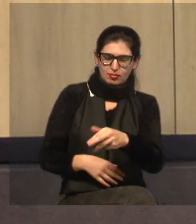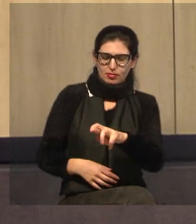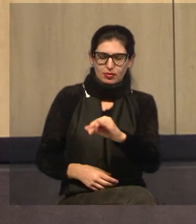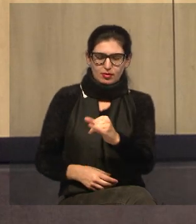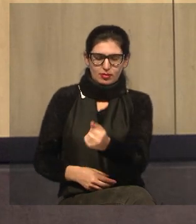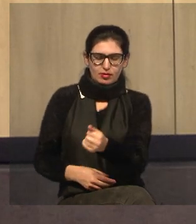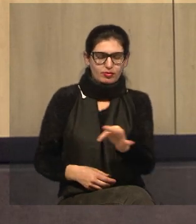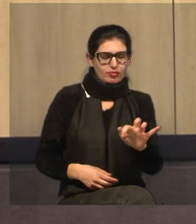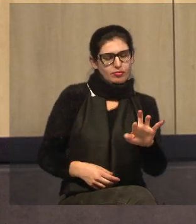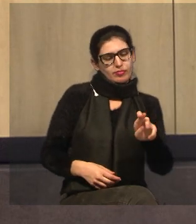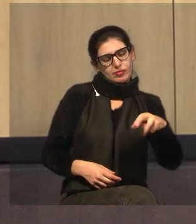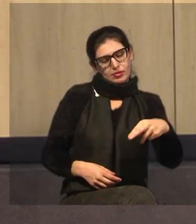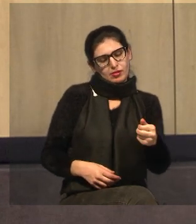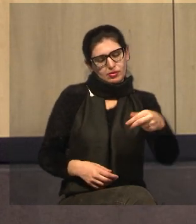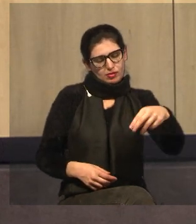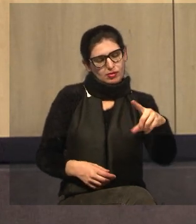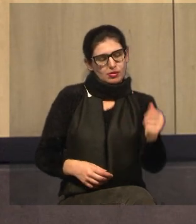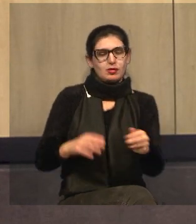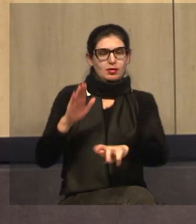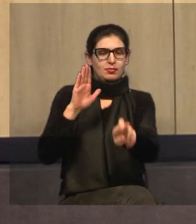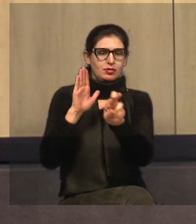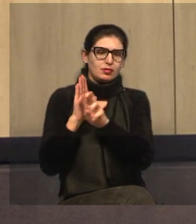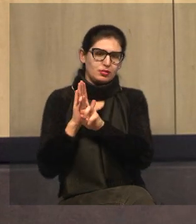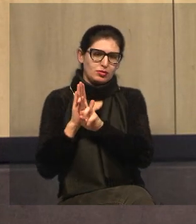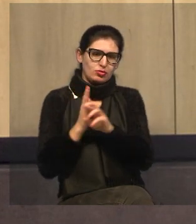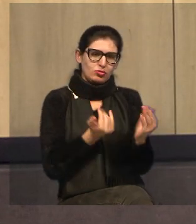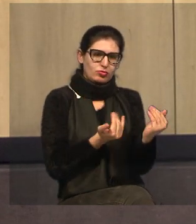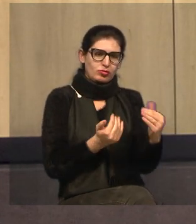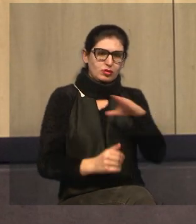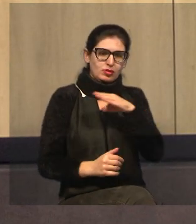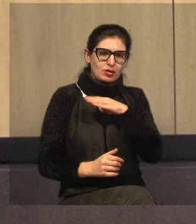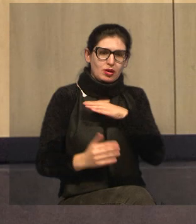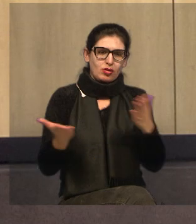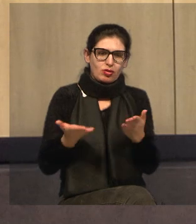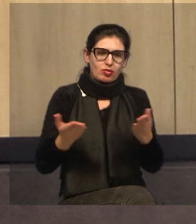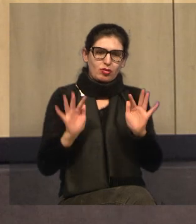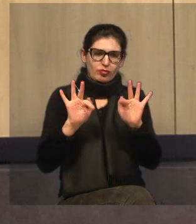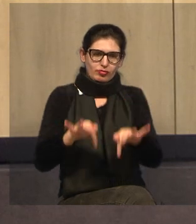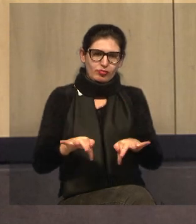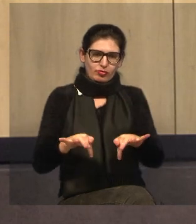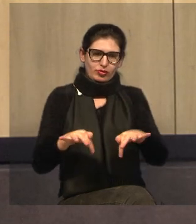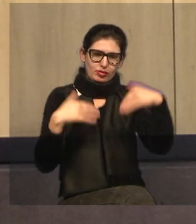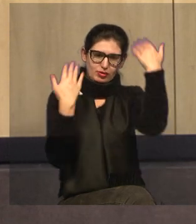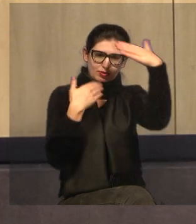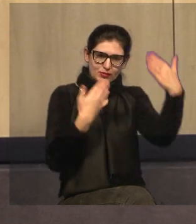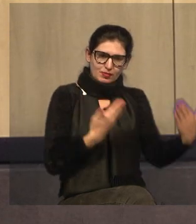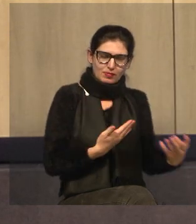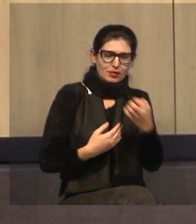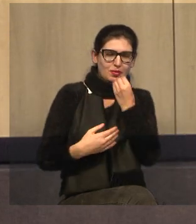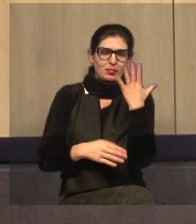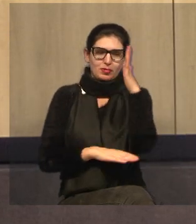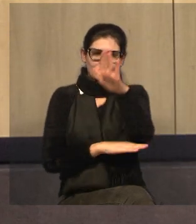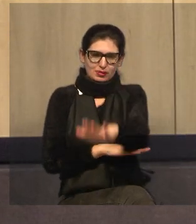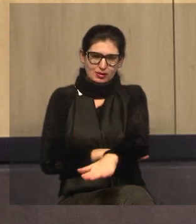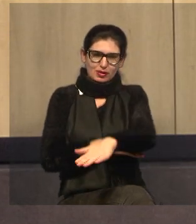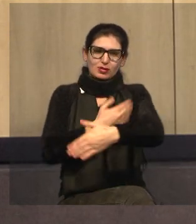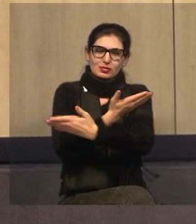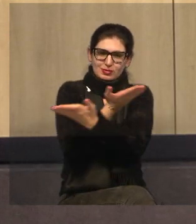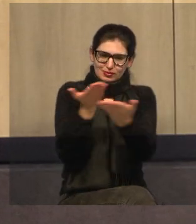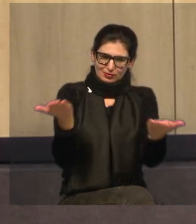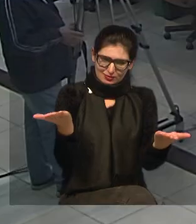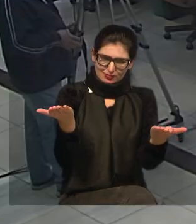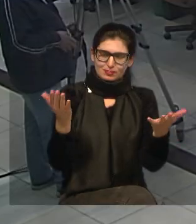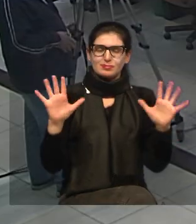da cidade, e declaro encerrada a presente sessão solene. Uma boa tarde a todos.